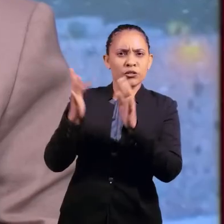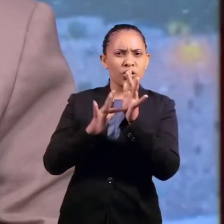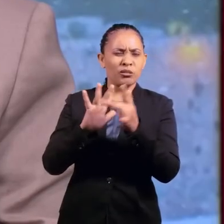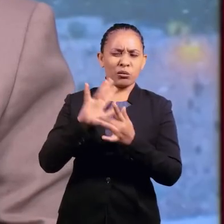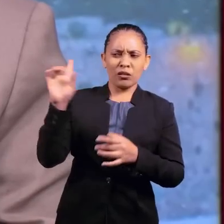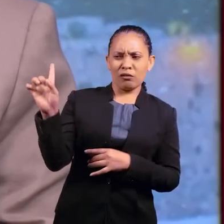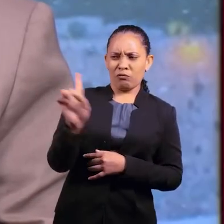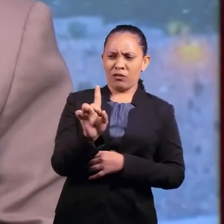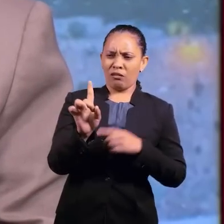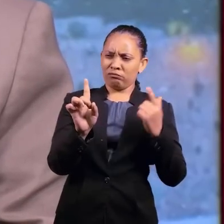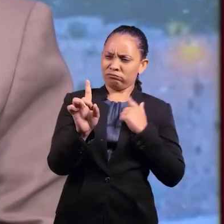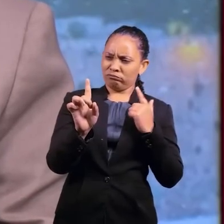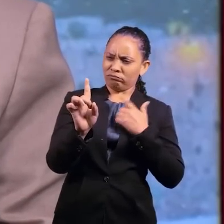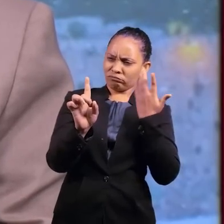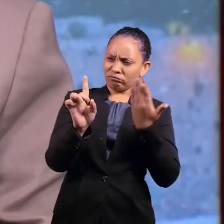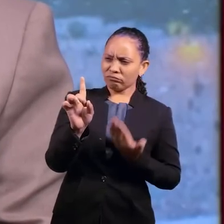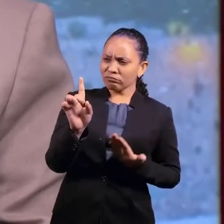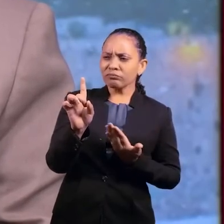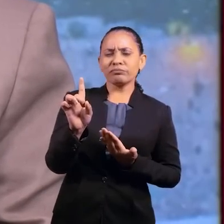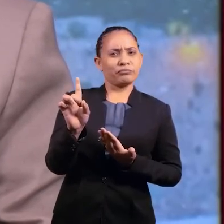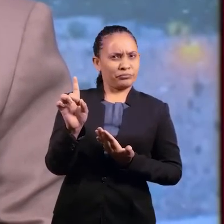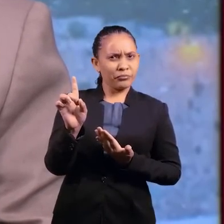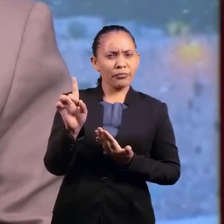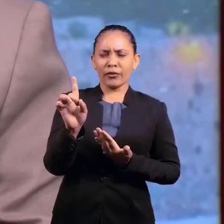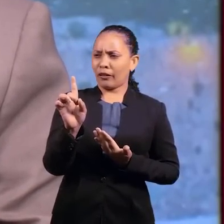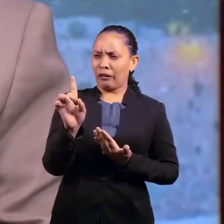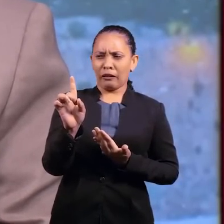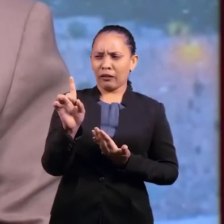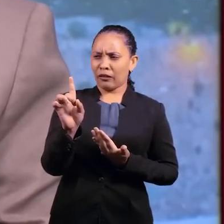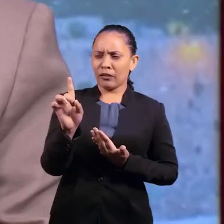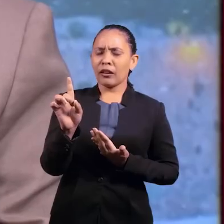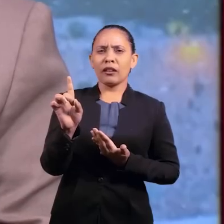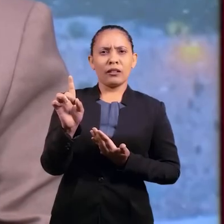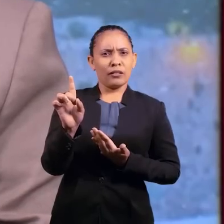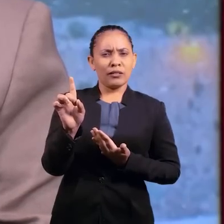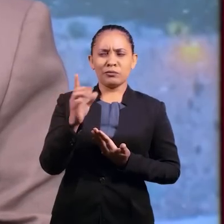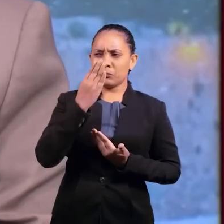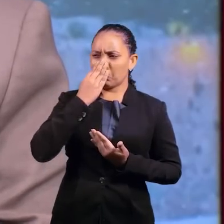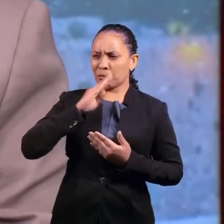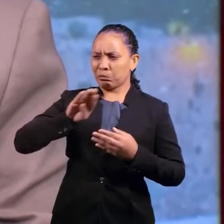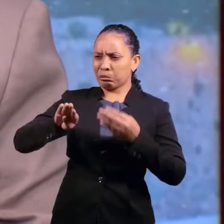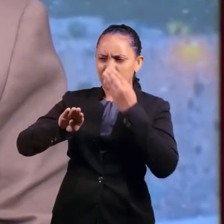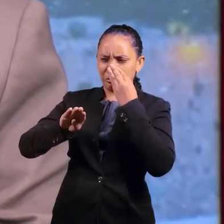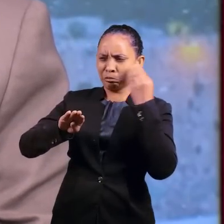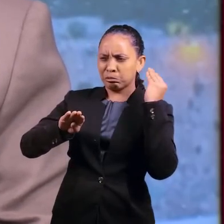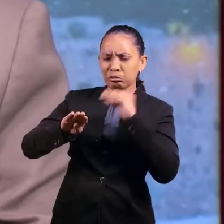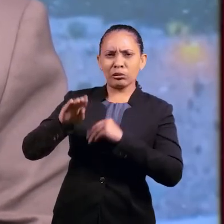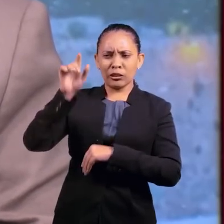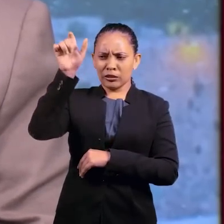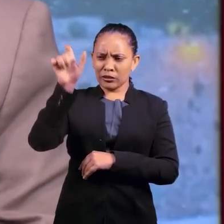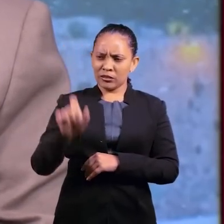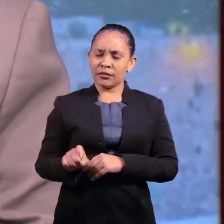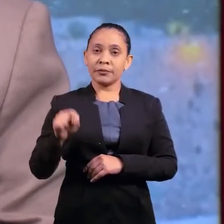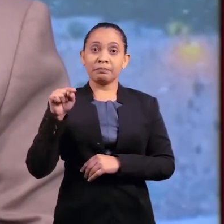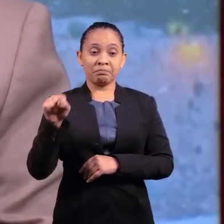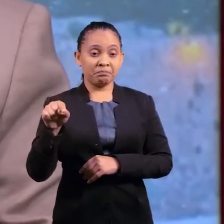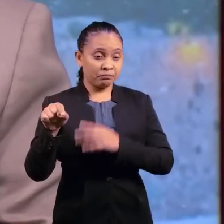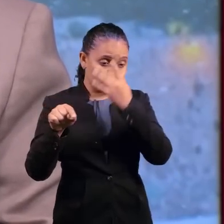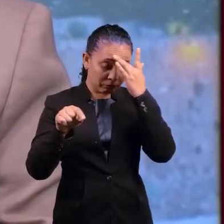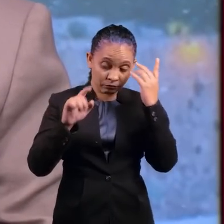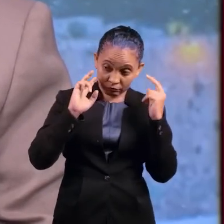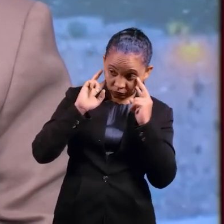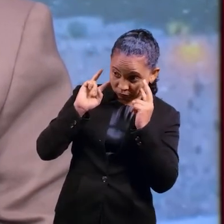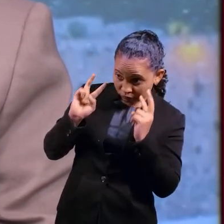aparência, sem formosura, os mais indignos, considerado como o mais indigno dentre os homens, ou seja, a dignidade dele para os